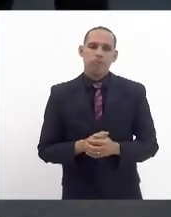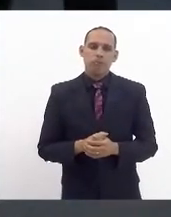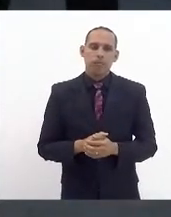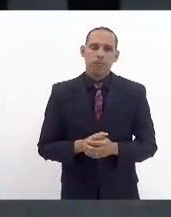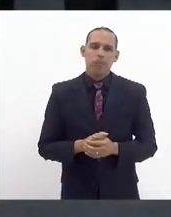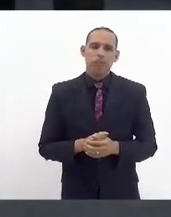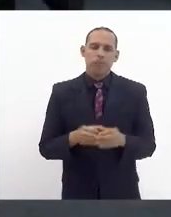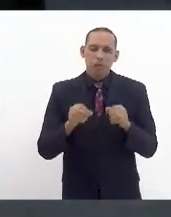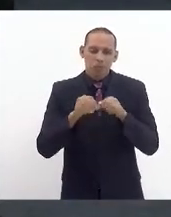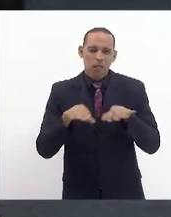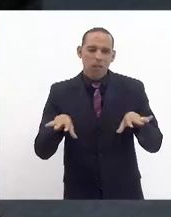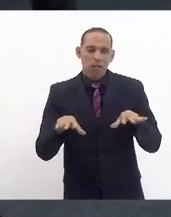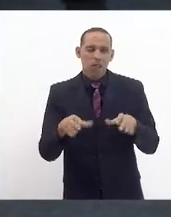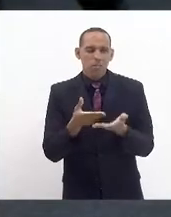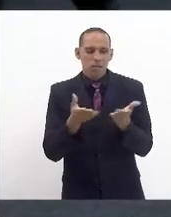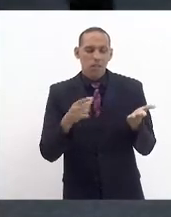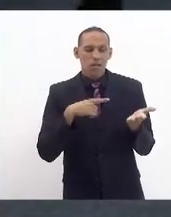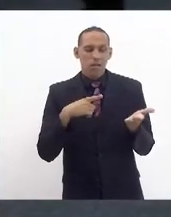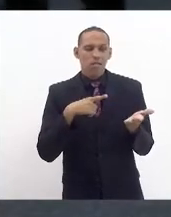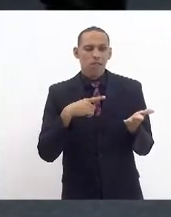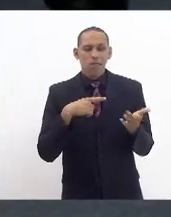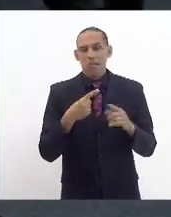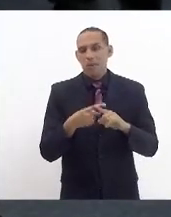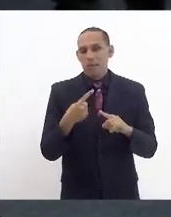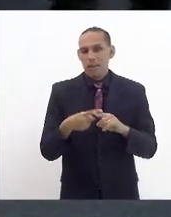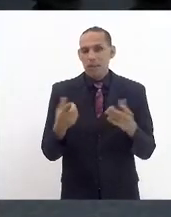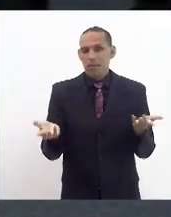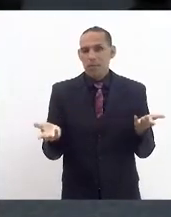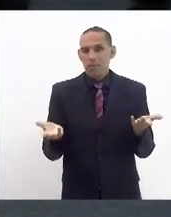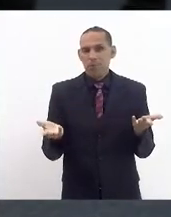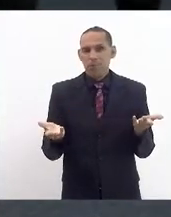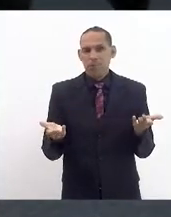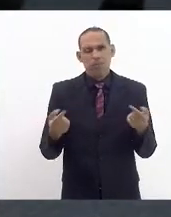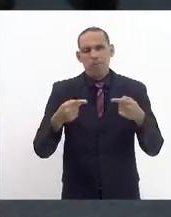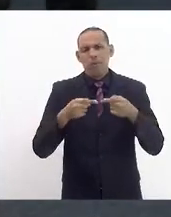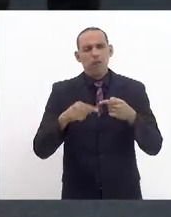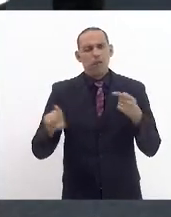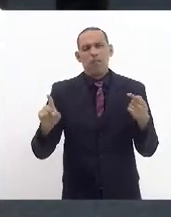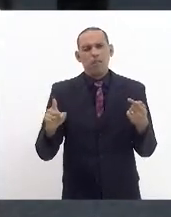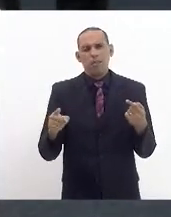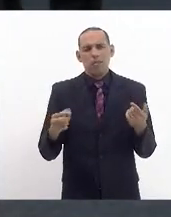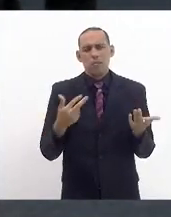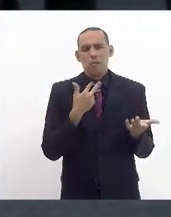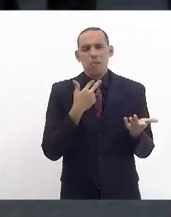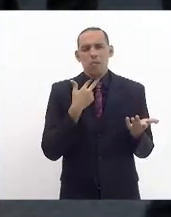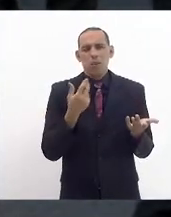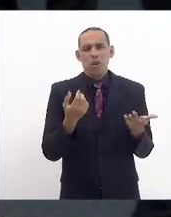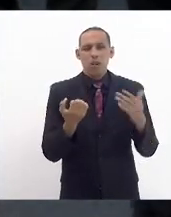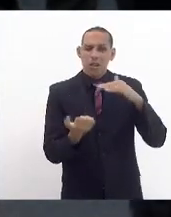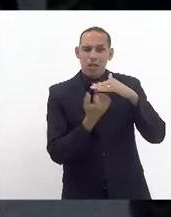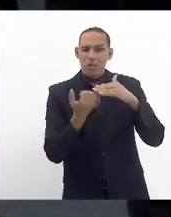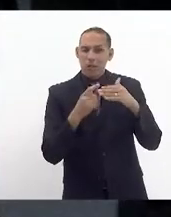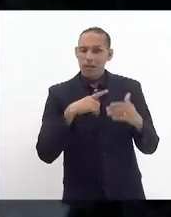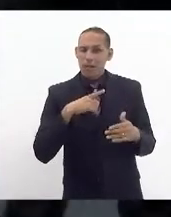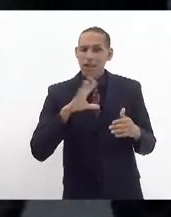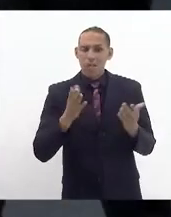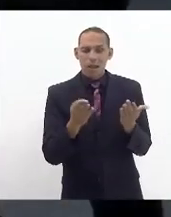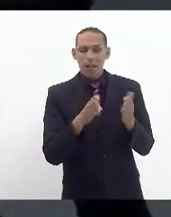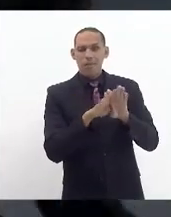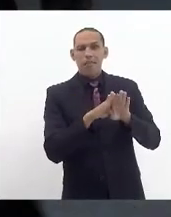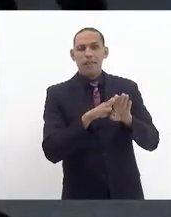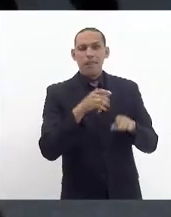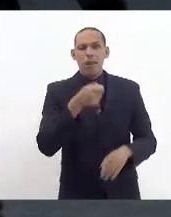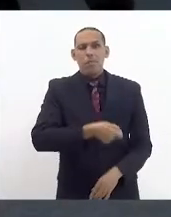esse prejuízo que eles vêm tendo, porque não é cabível a gente ter uma empresa e ela ter que fechar